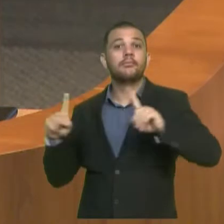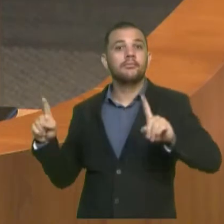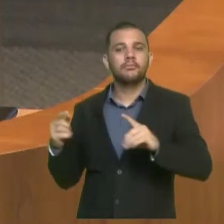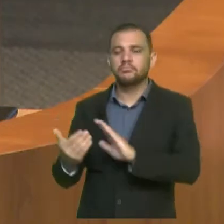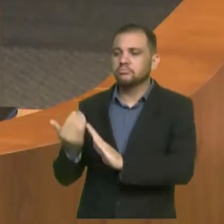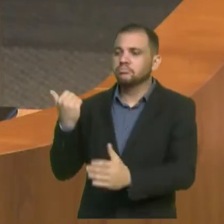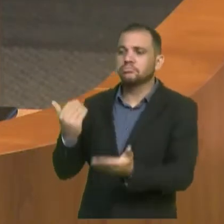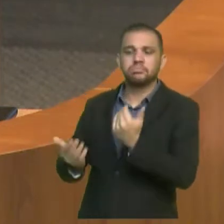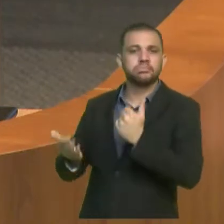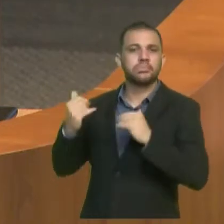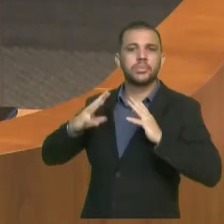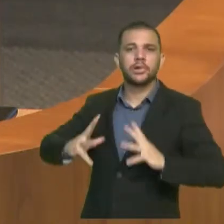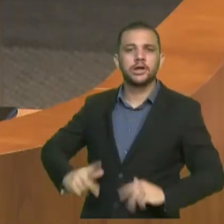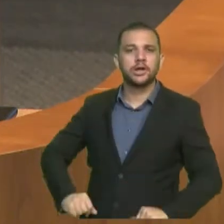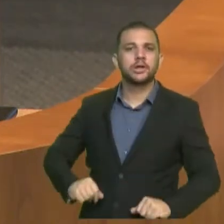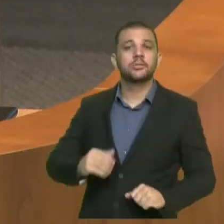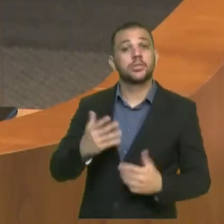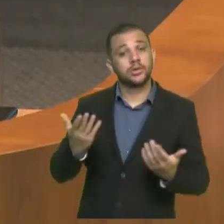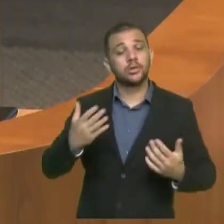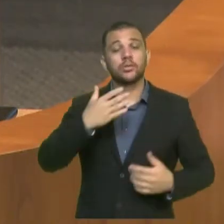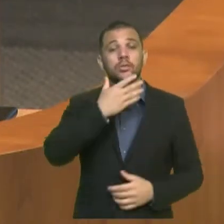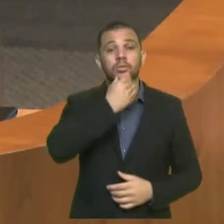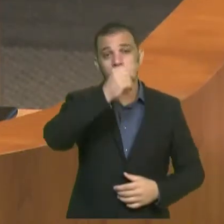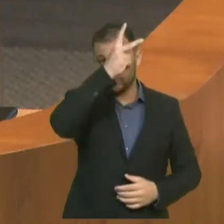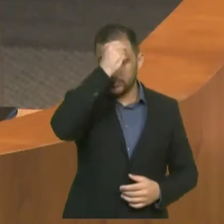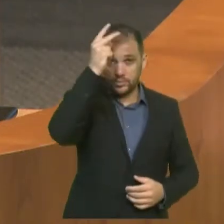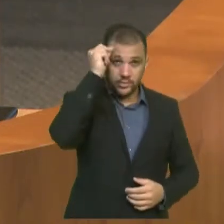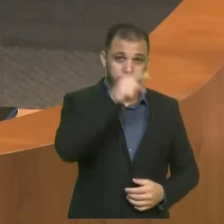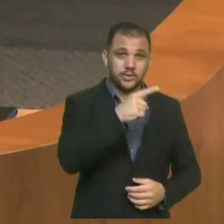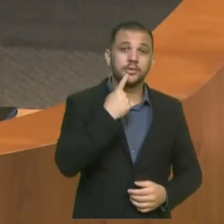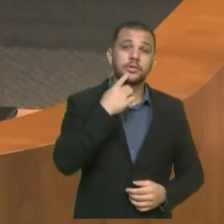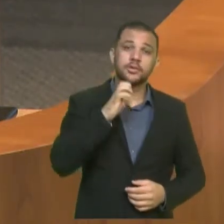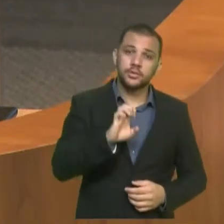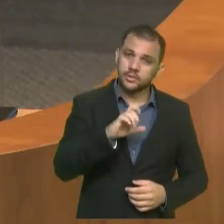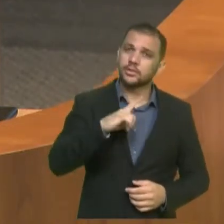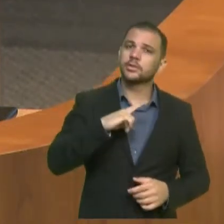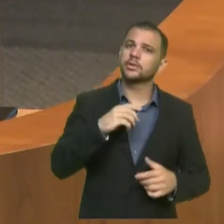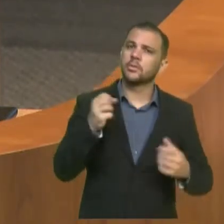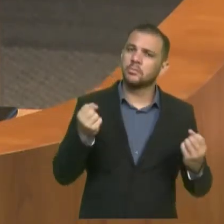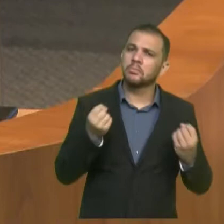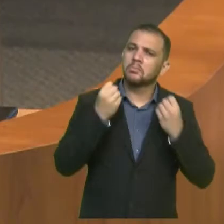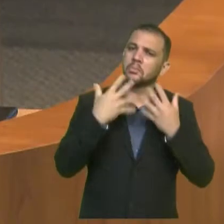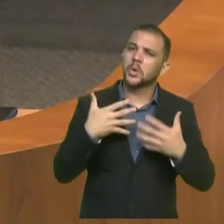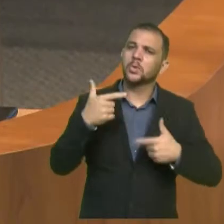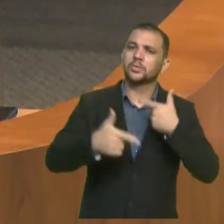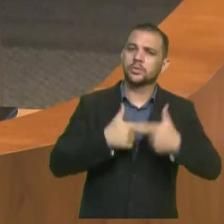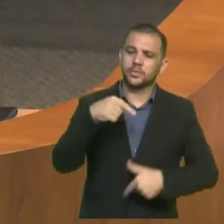que administrou, foi eleito prefeito muito jovem, após uma carreira,